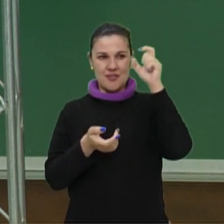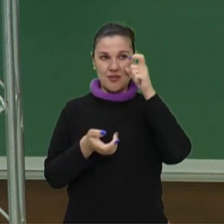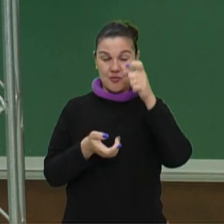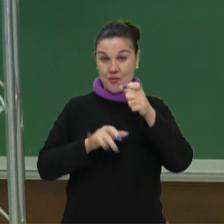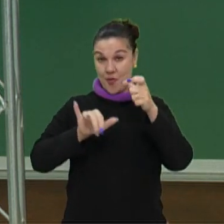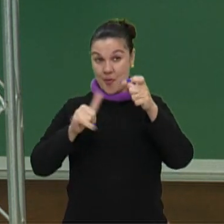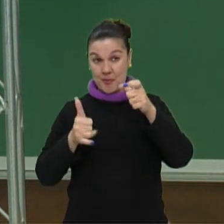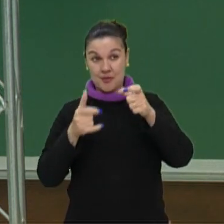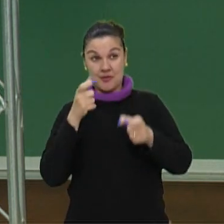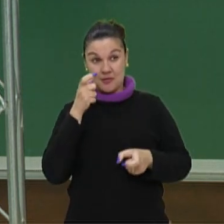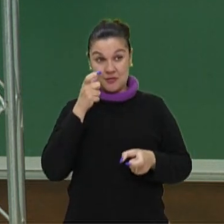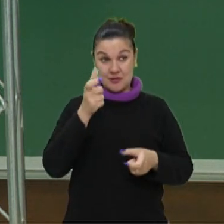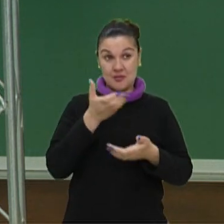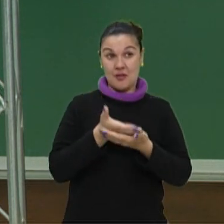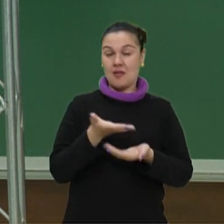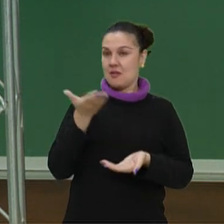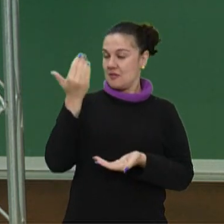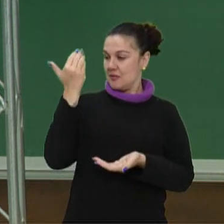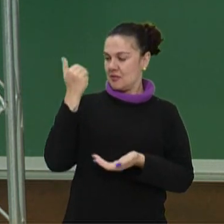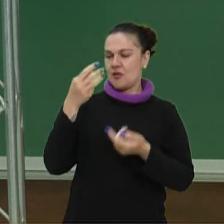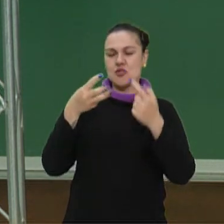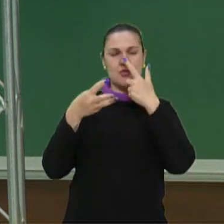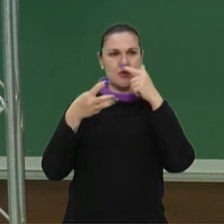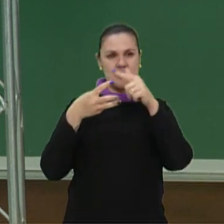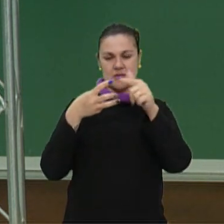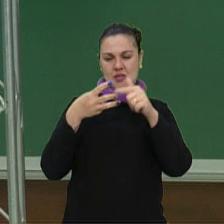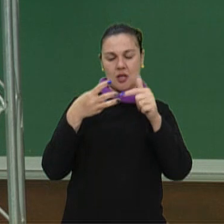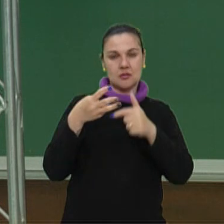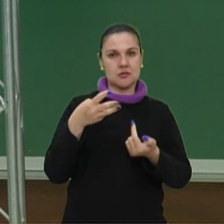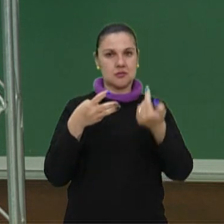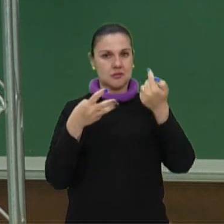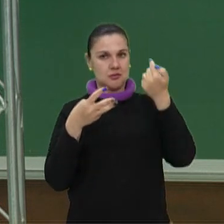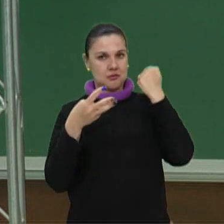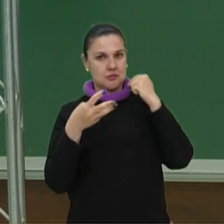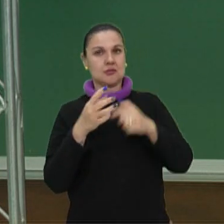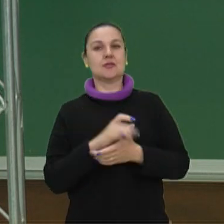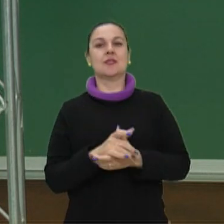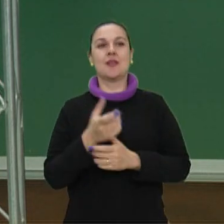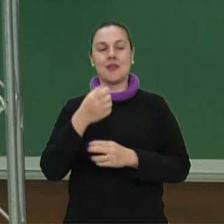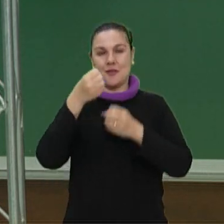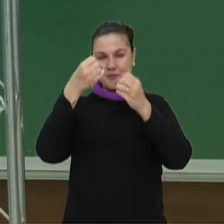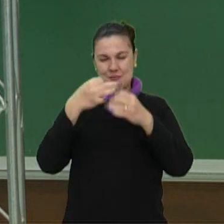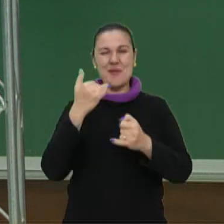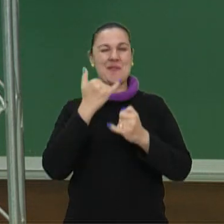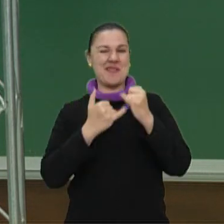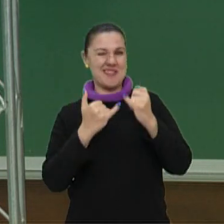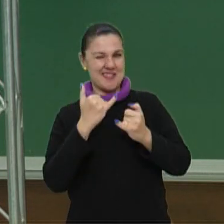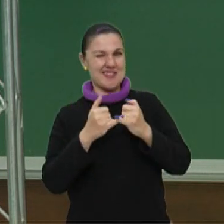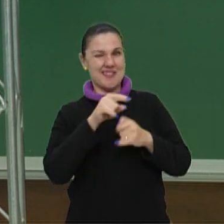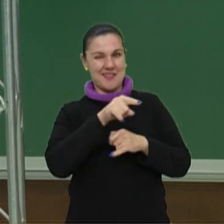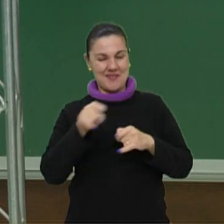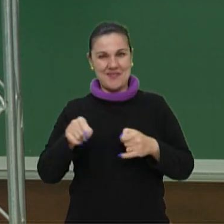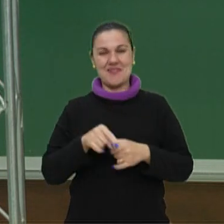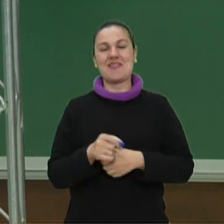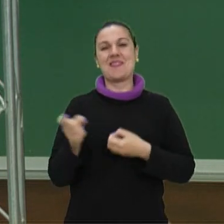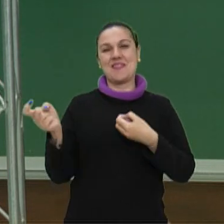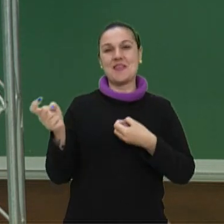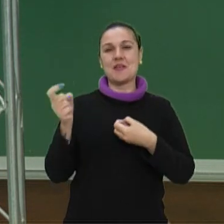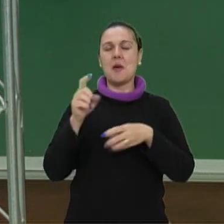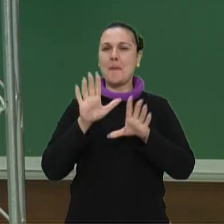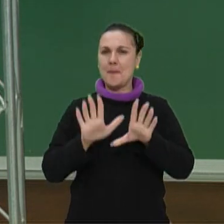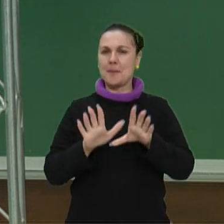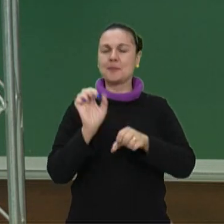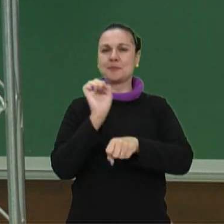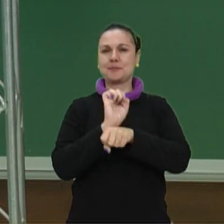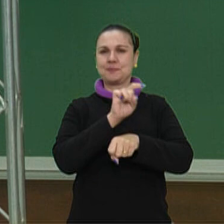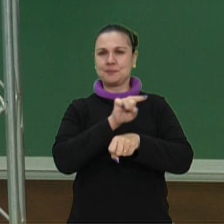aproveite para poder assistir as 3 últimas aulas de soma e produto, que eu resolvi um exercício muito parecido com esse, ok? Mas eu vou